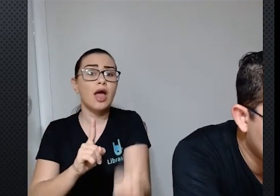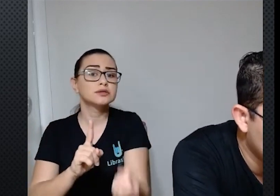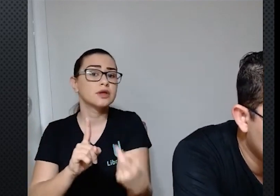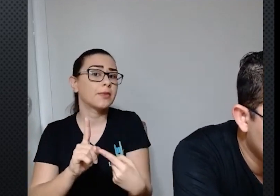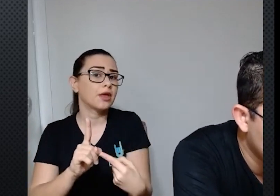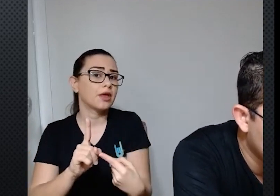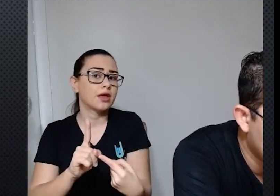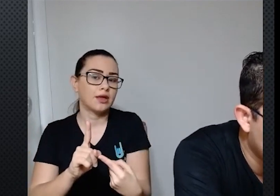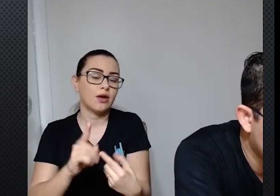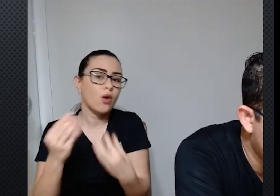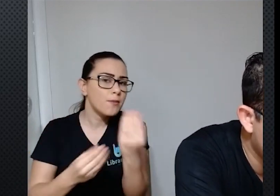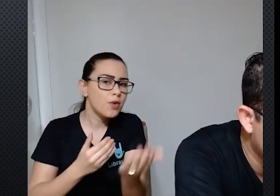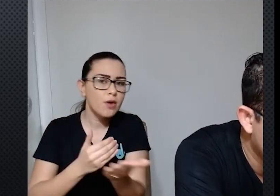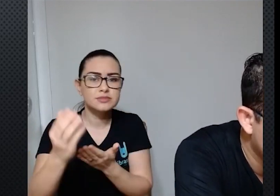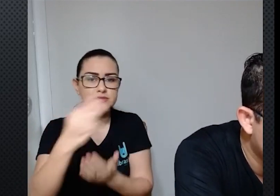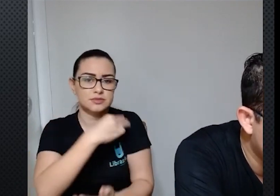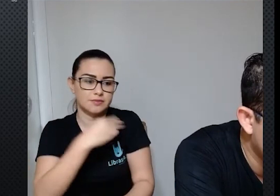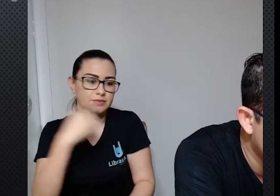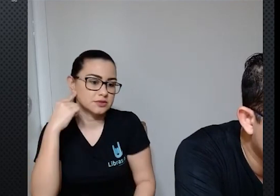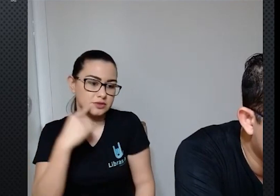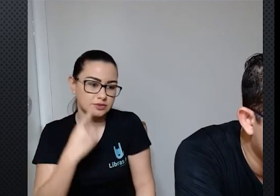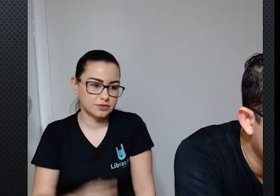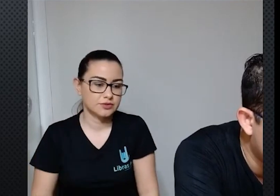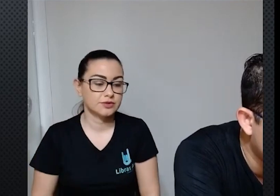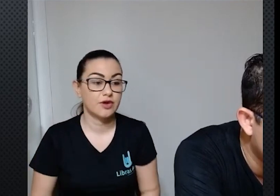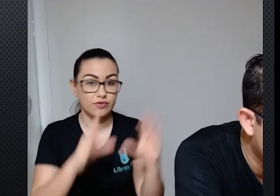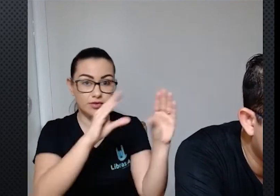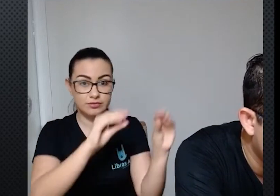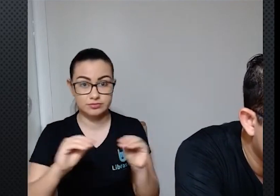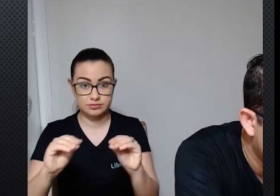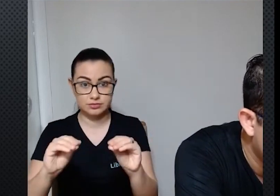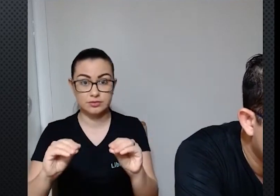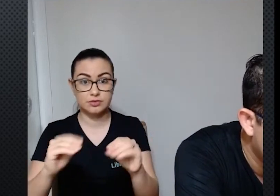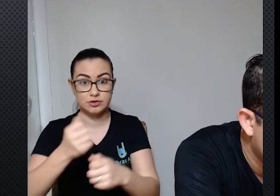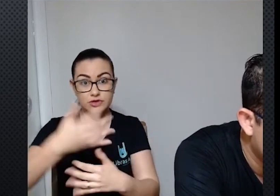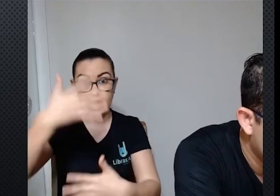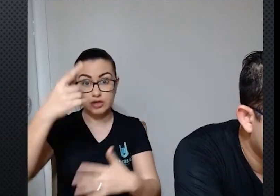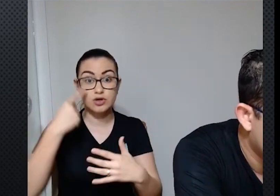colocar aqui no comentário, só para você dar uma olhada, tá?